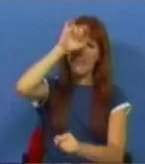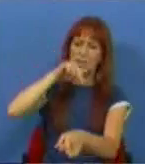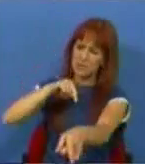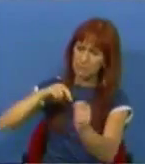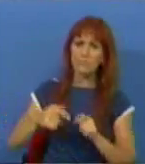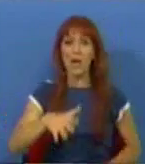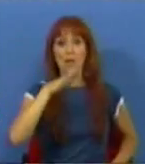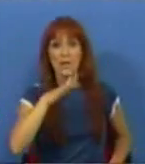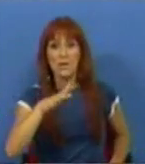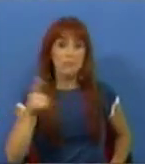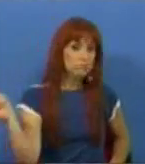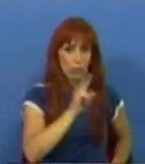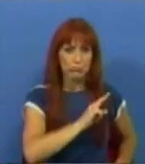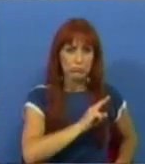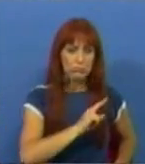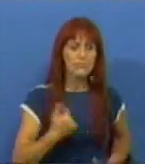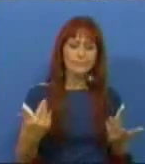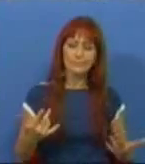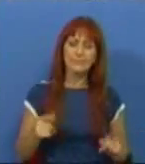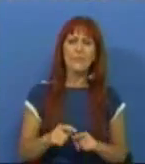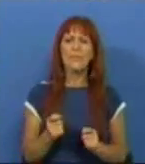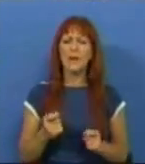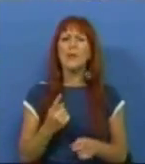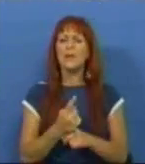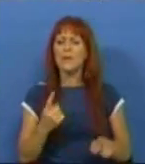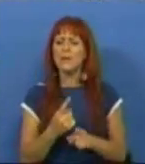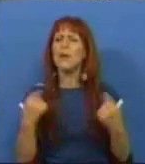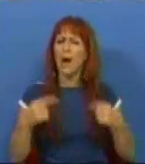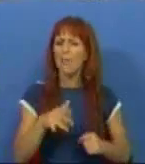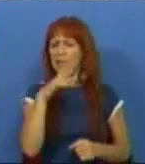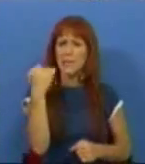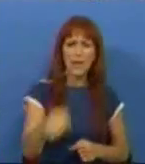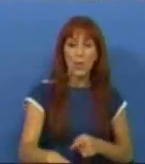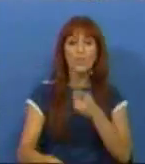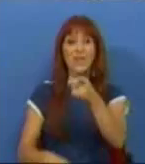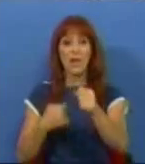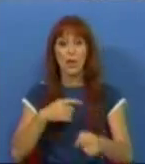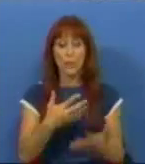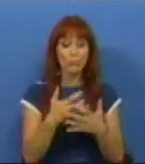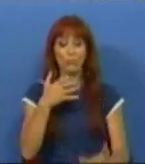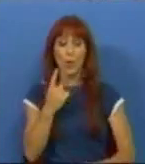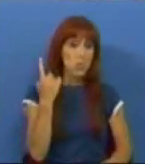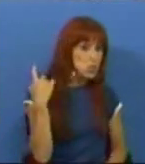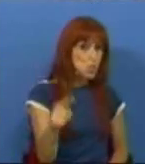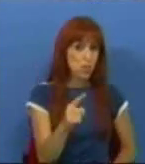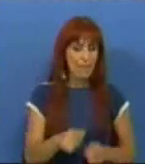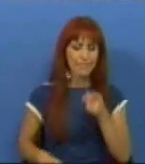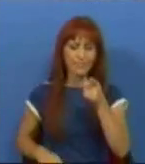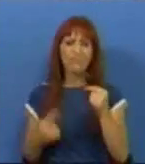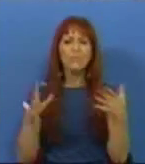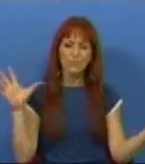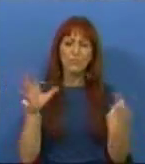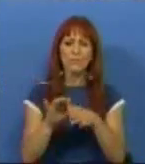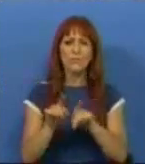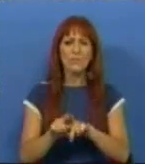Primeiro-Ministro a dizer que não. Ora, há boas razões para dizer que não. E eu quero sublinhar uma, que aliás tem que